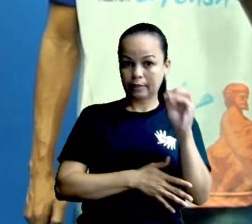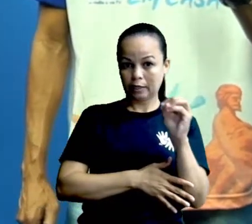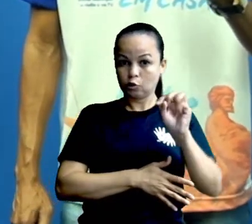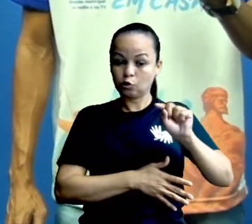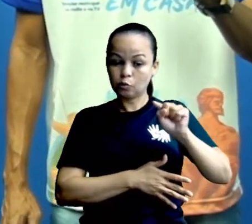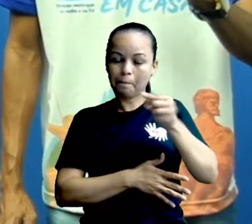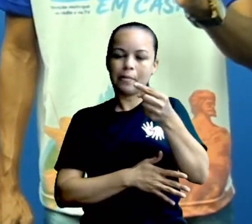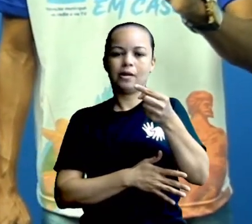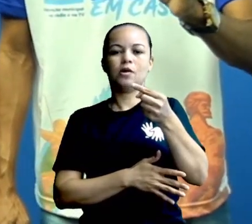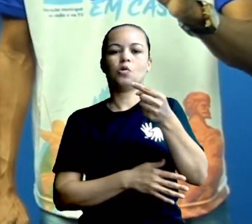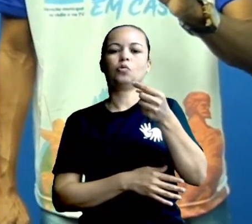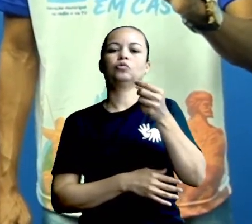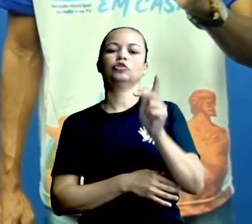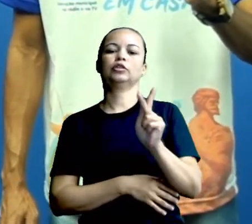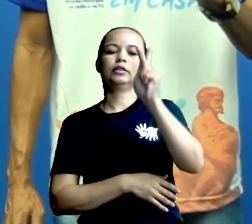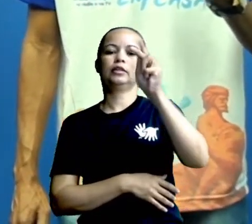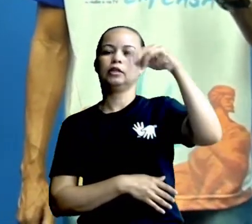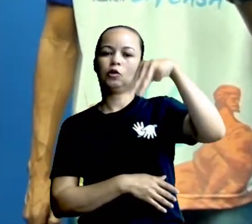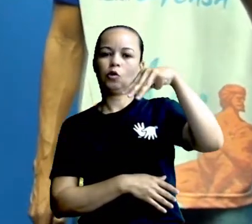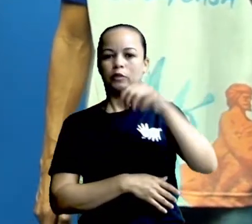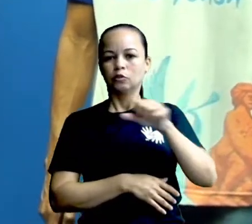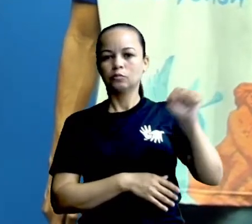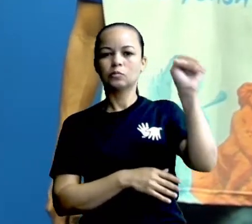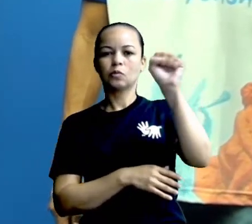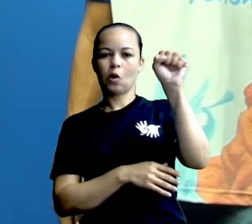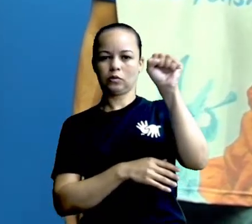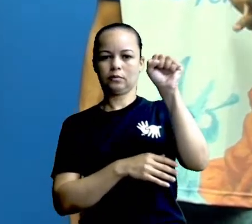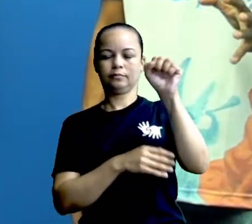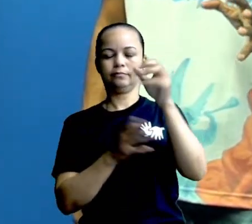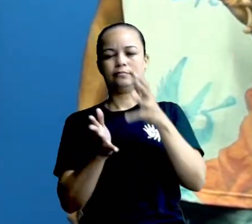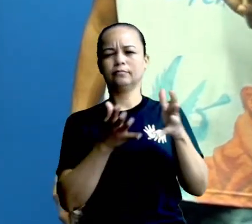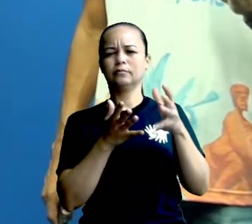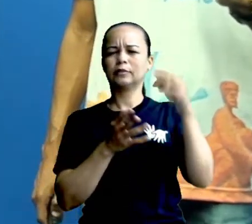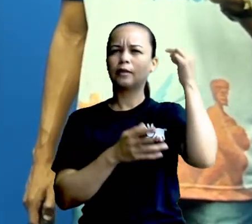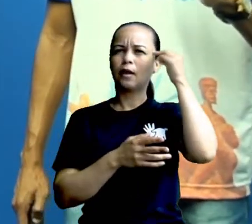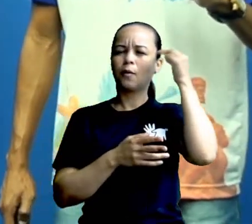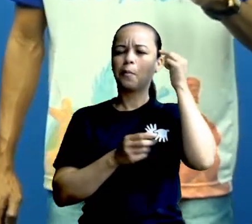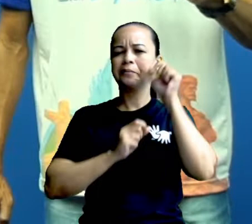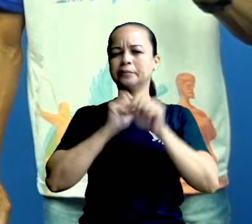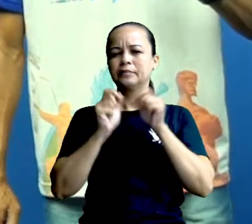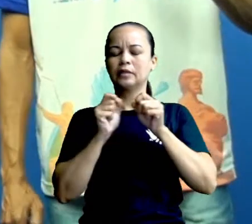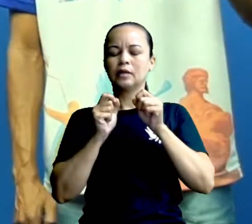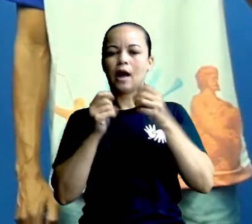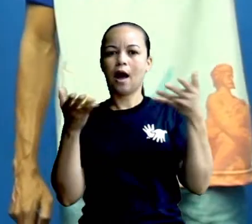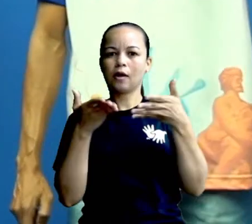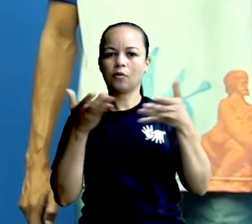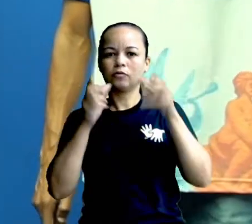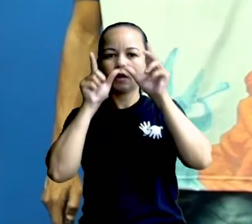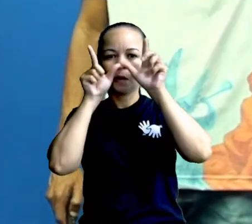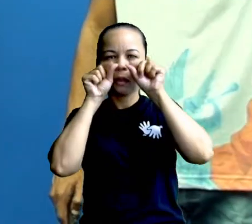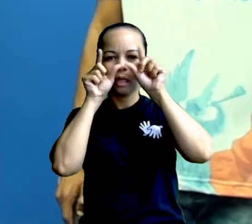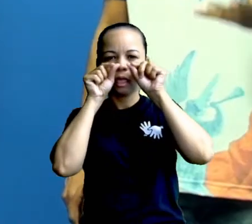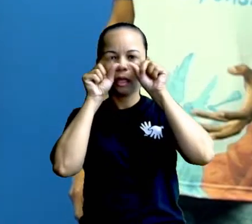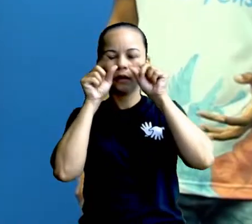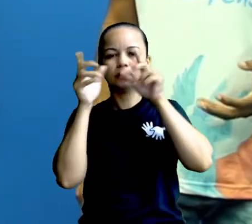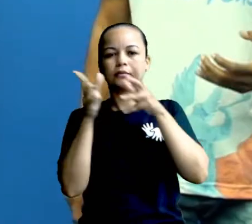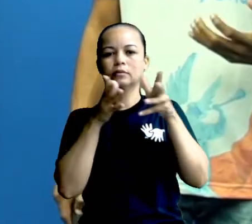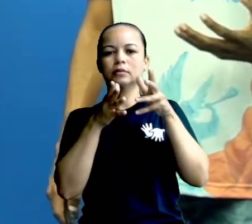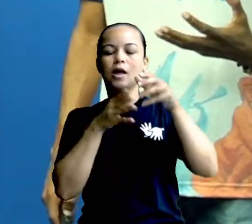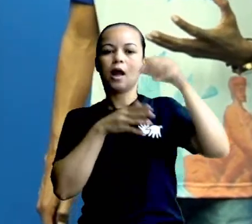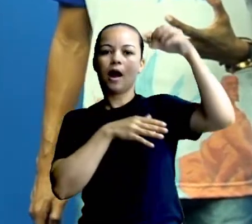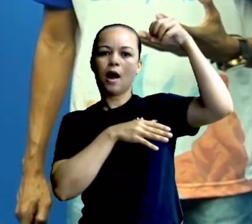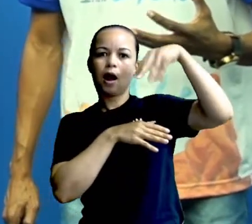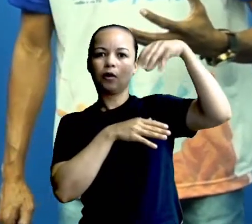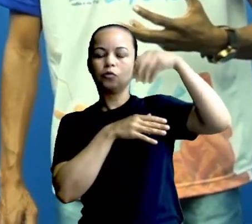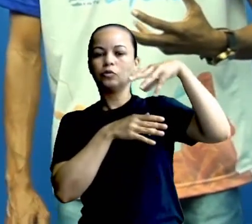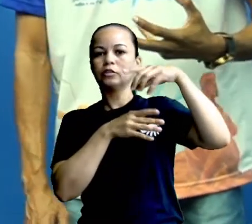mil quilômetros por segundo. Só para você ter uma noção, mais ou menos, se você piscar agora o olho, tá?